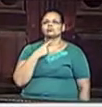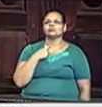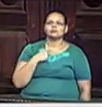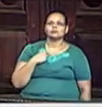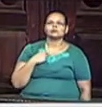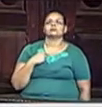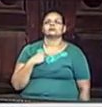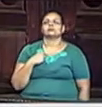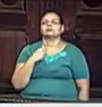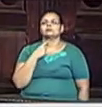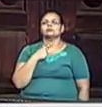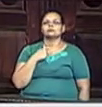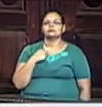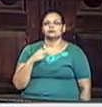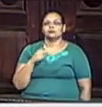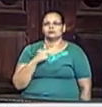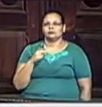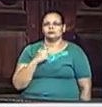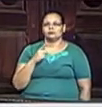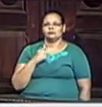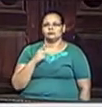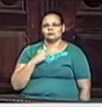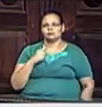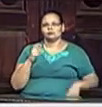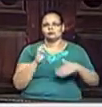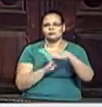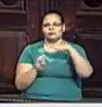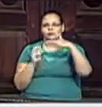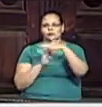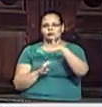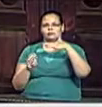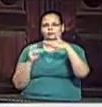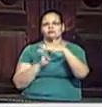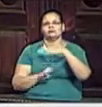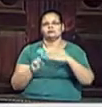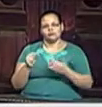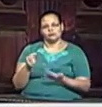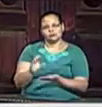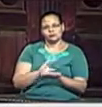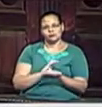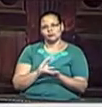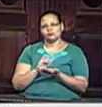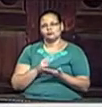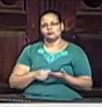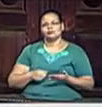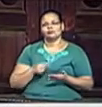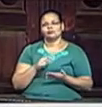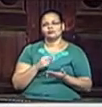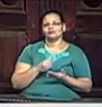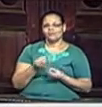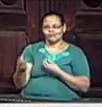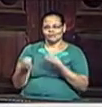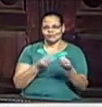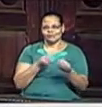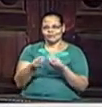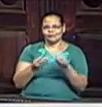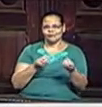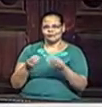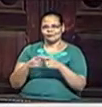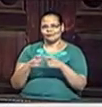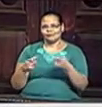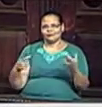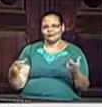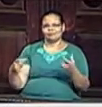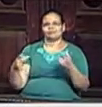de fato, ter uma empresa lucrativa, distribuindo dividendos, expandindo